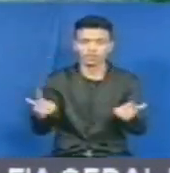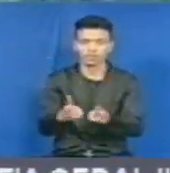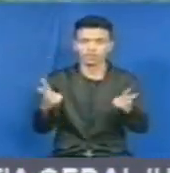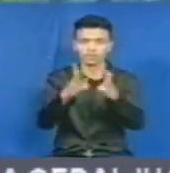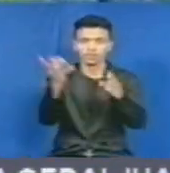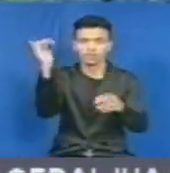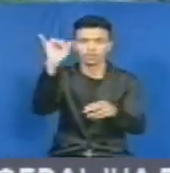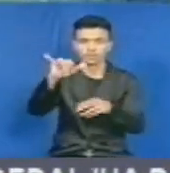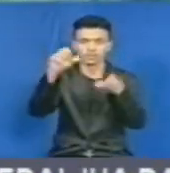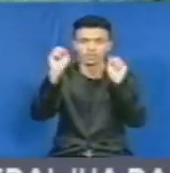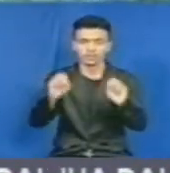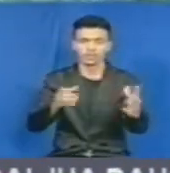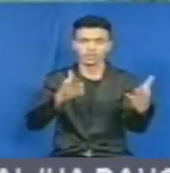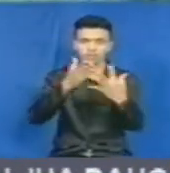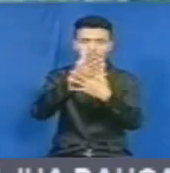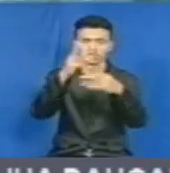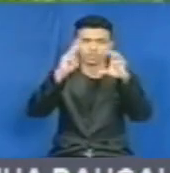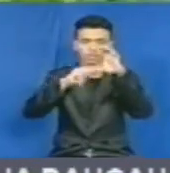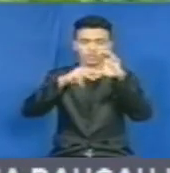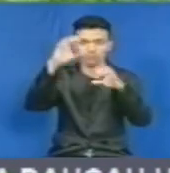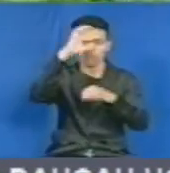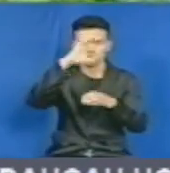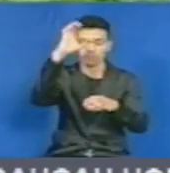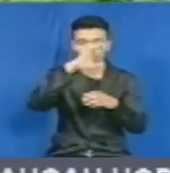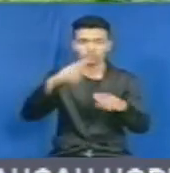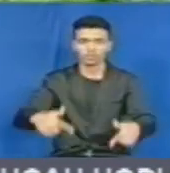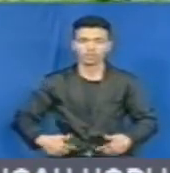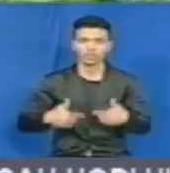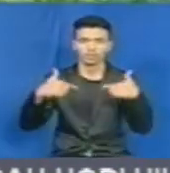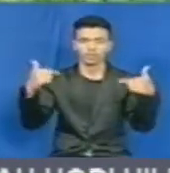sira bela acesso ba mercado, hodi buka moris.